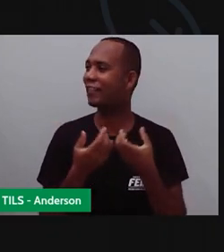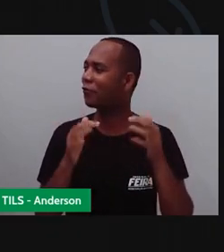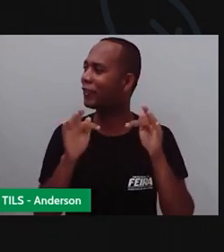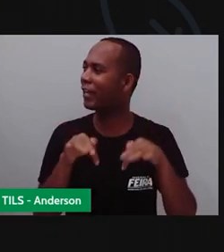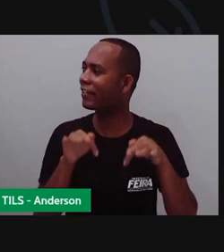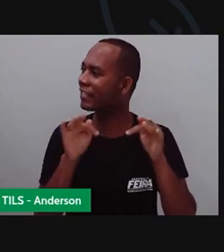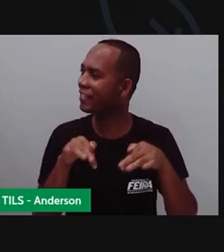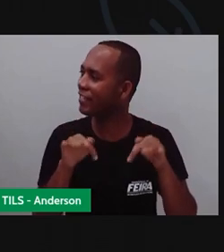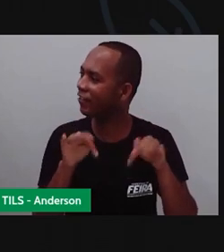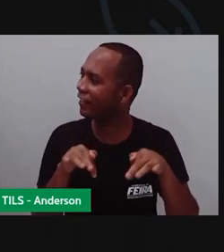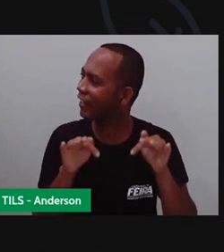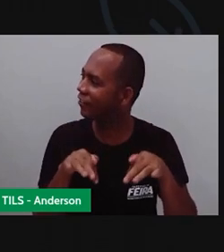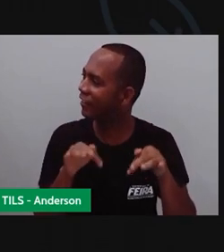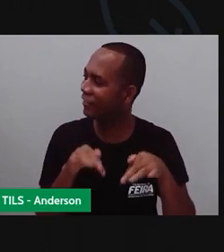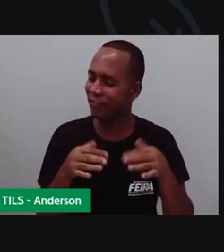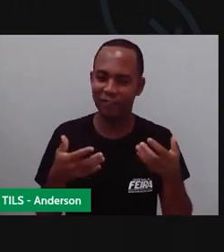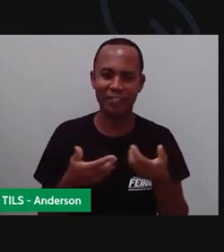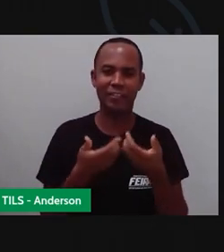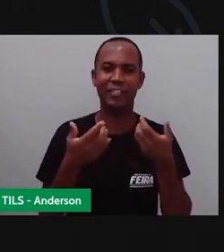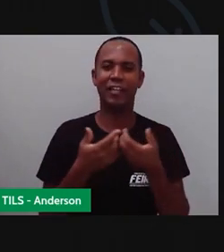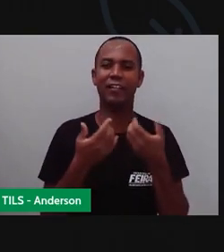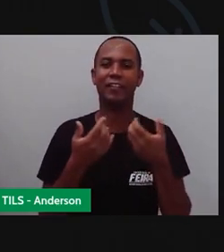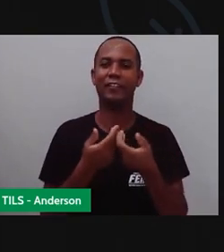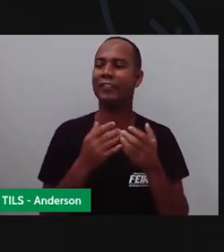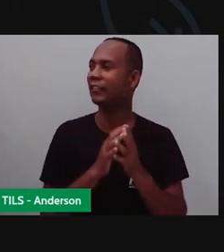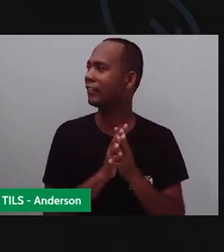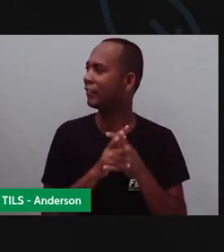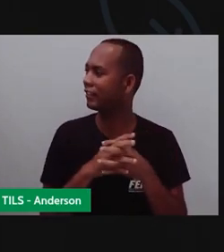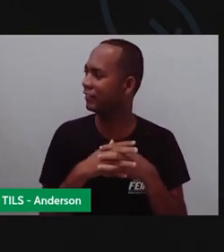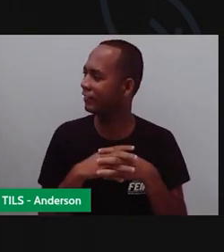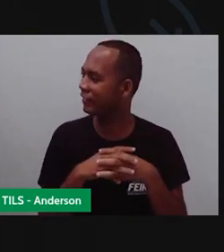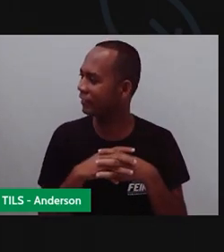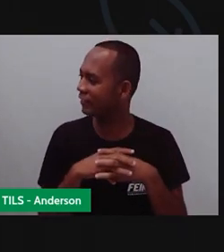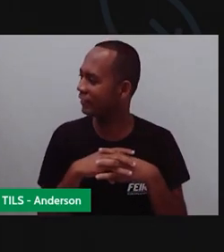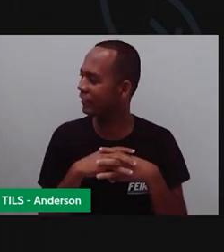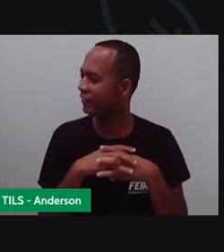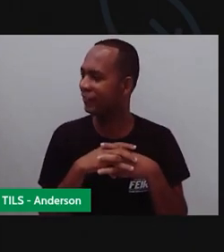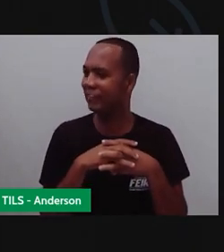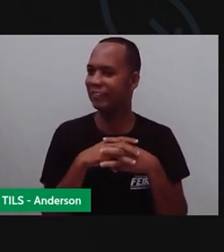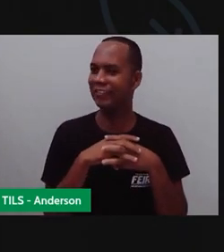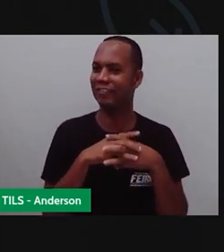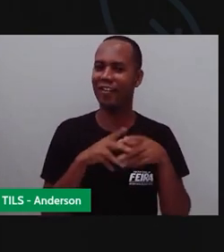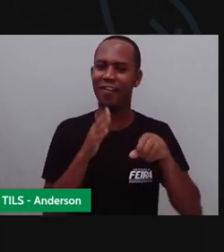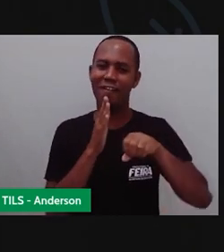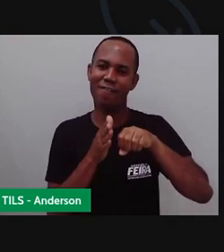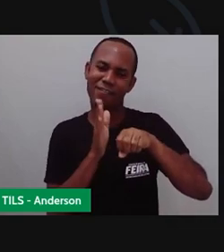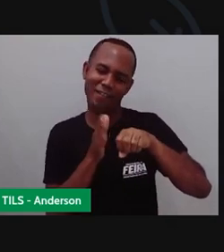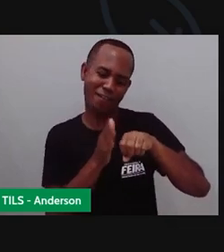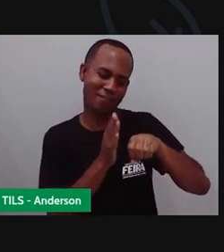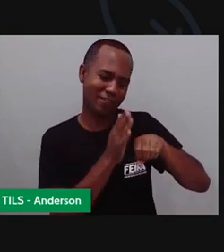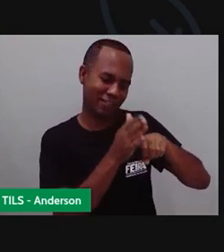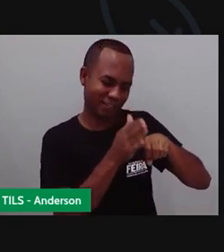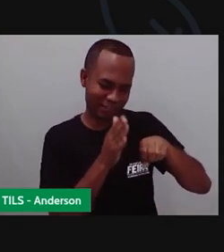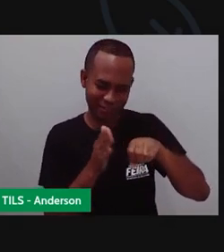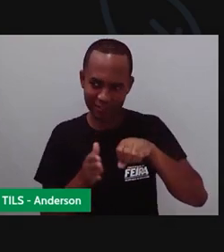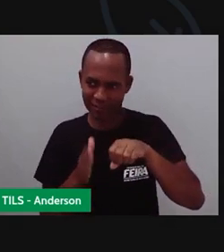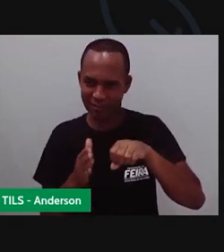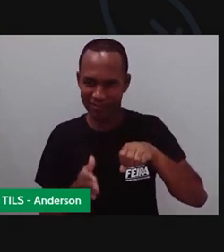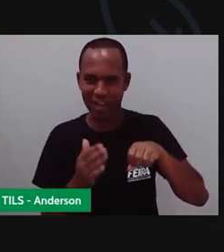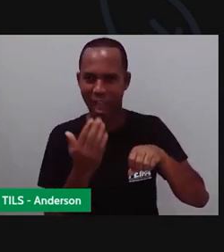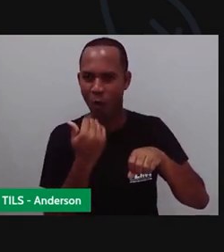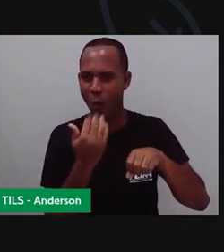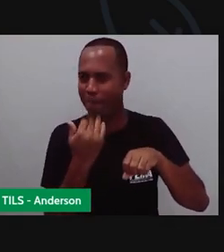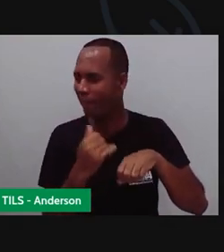a senhora aqui para dentro e a gente vai almoçar isso aqui gente tá aqui a gente vai colocar